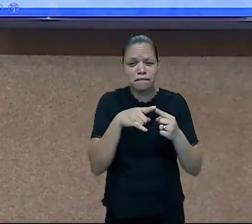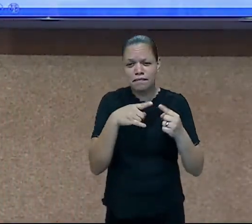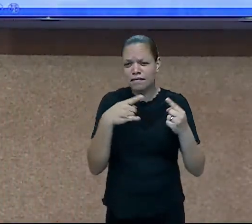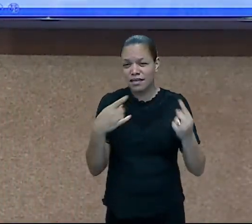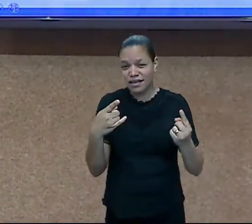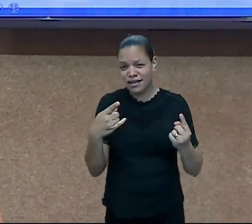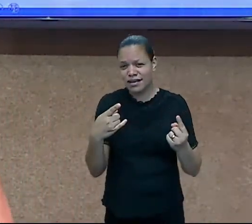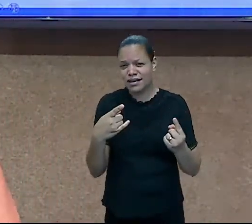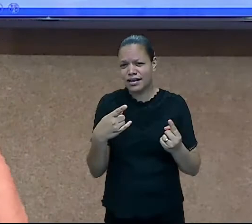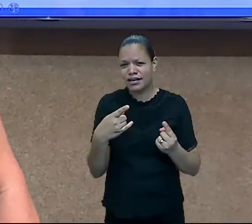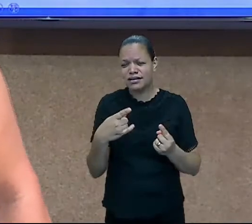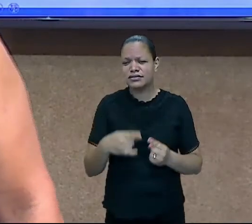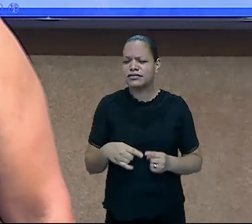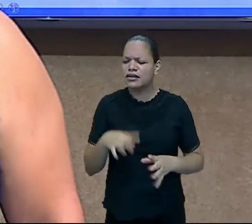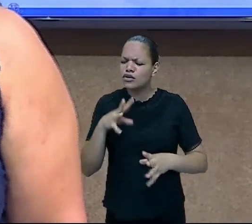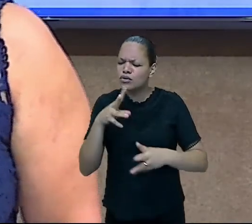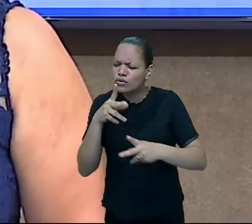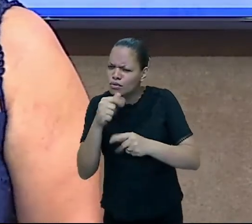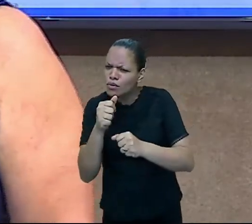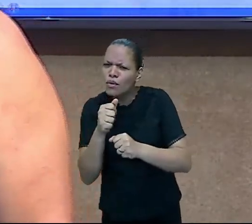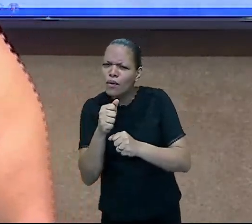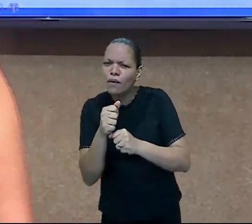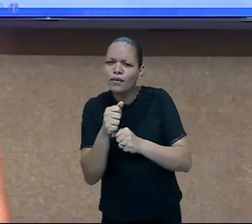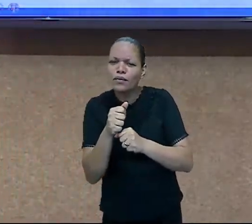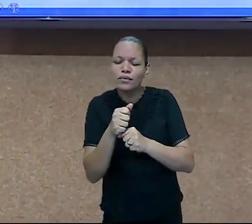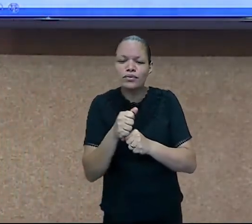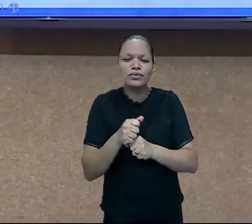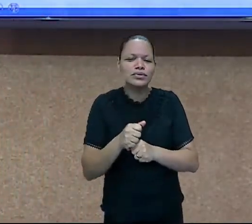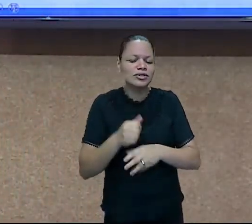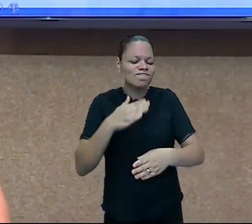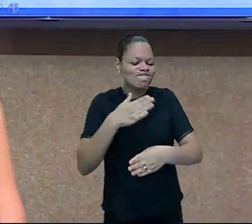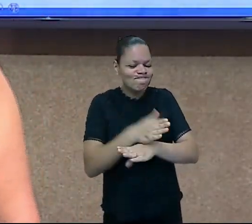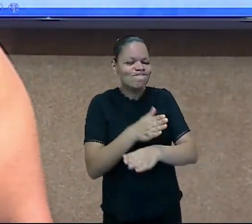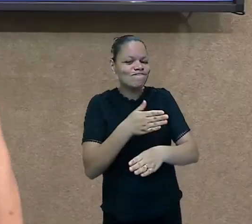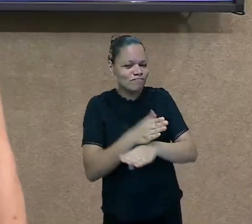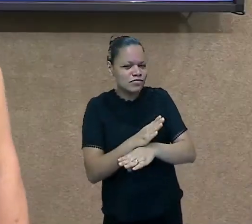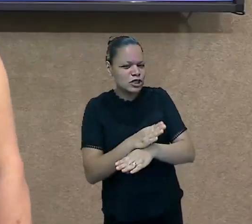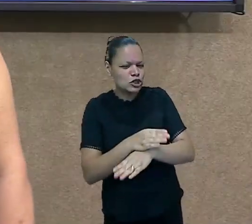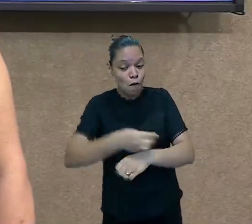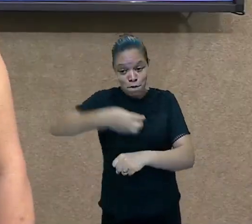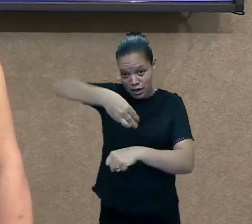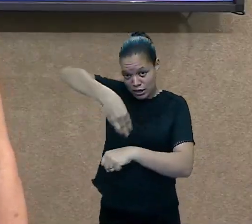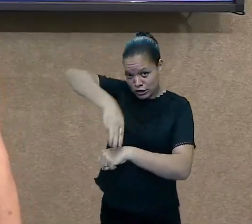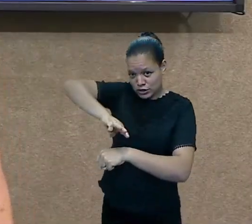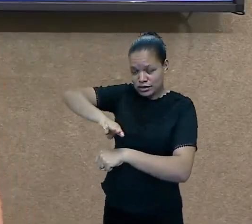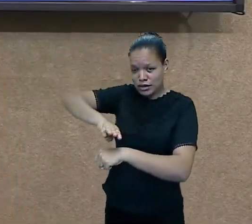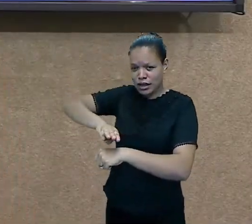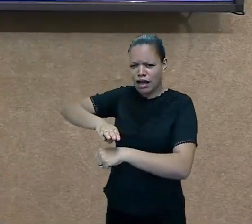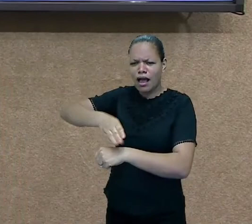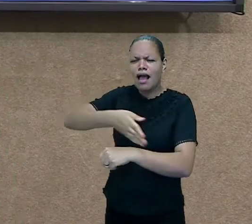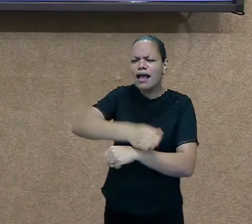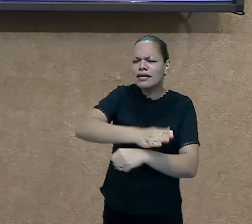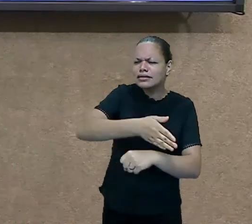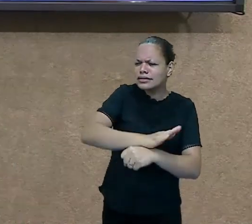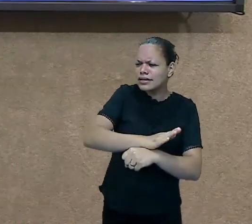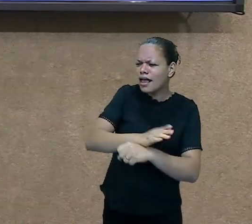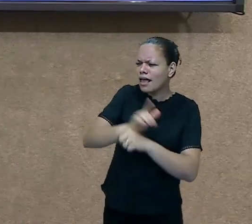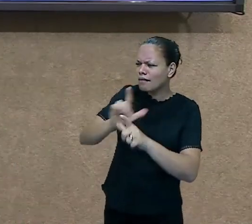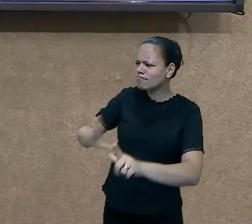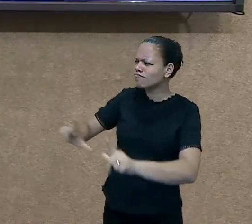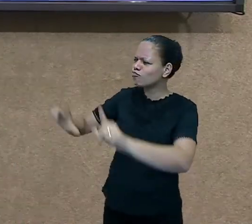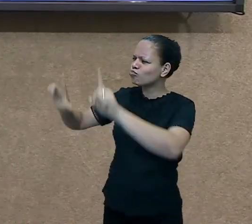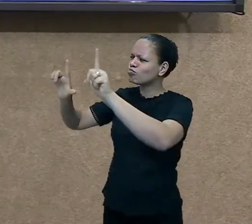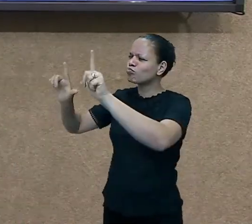não acessou, fica a dica. E para acessar nossas atividades na plataforma SMED GV,